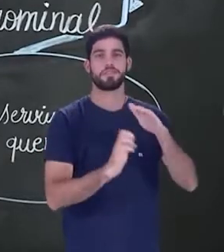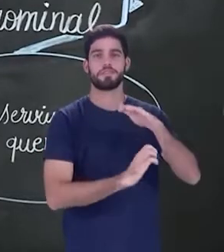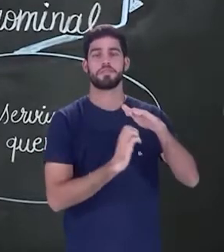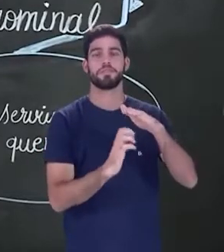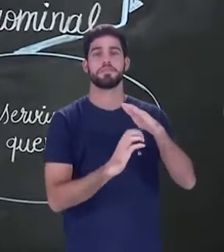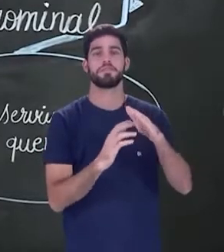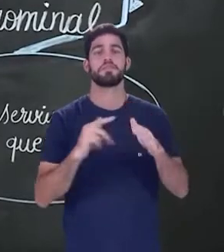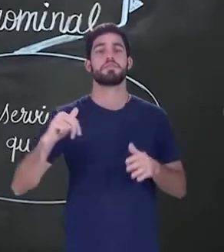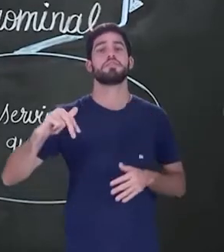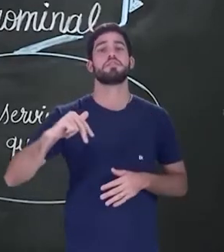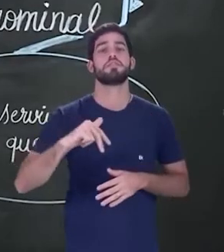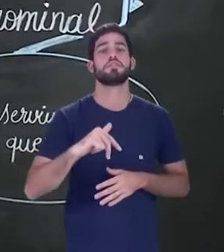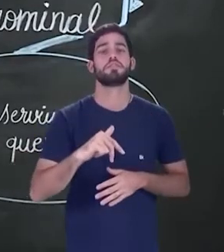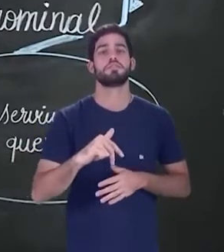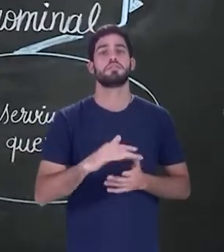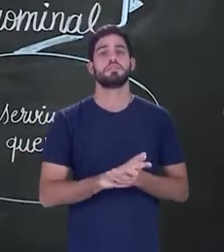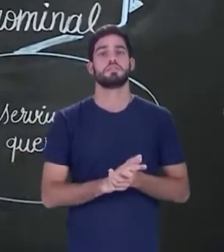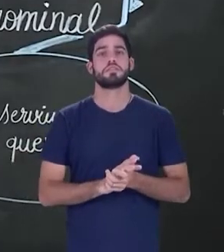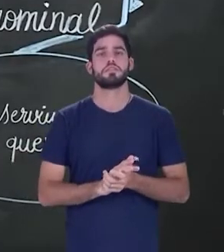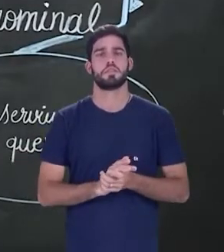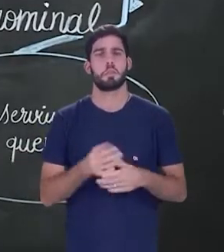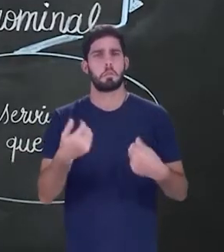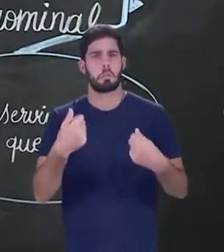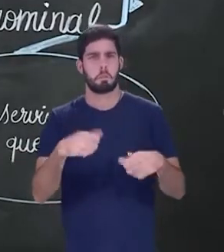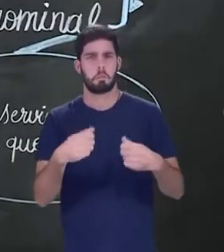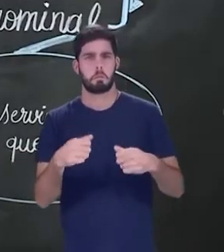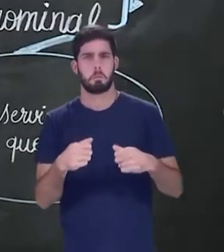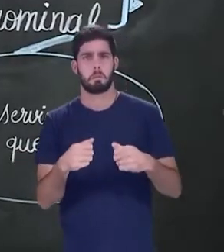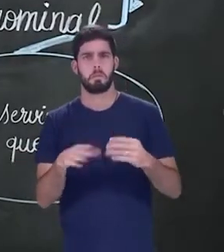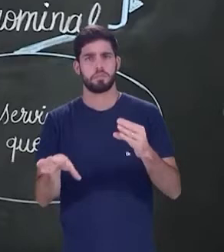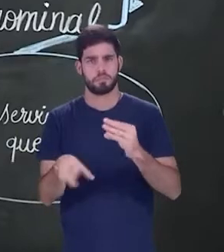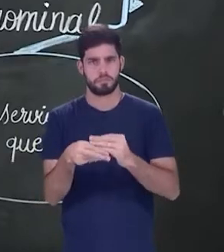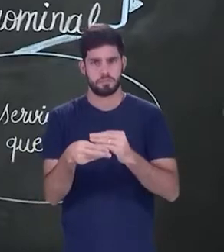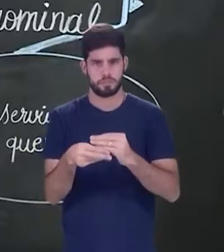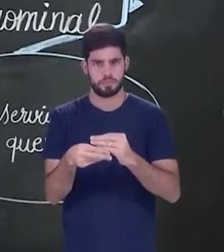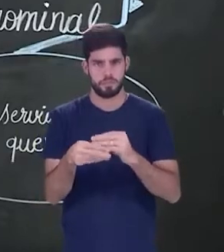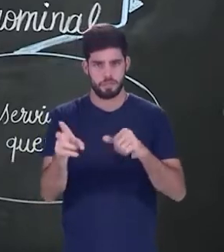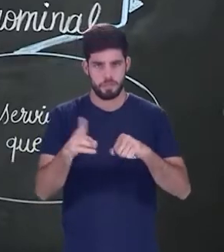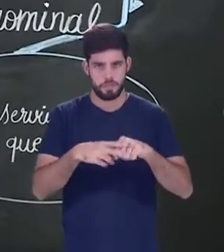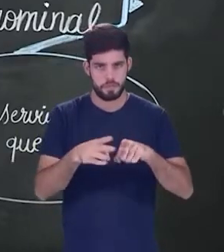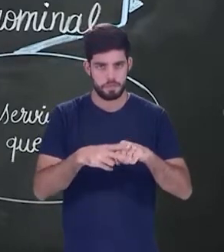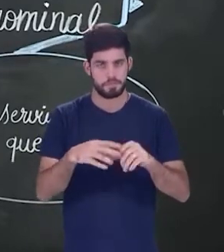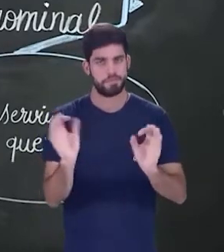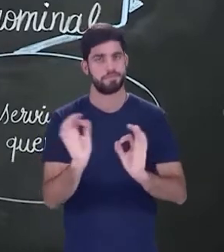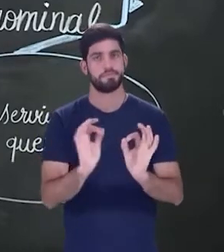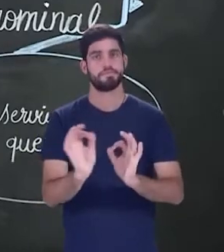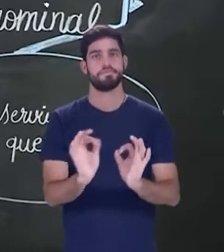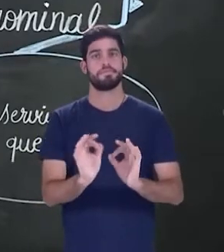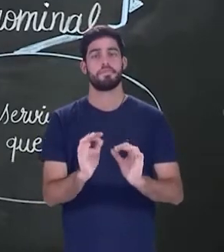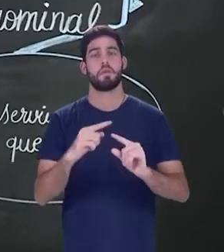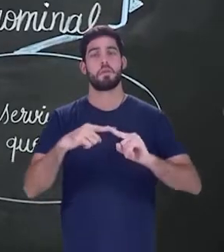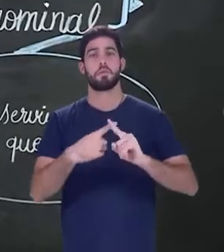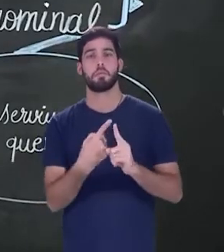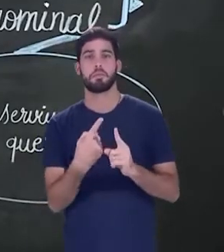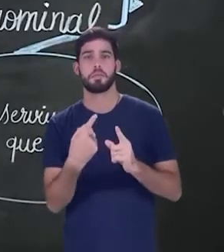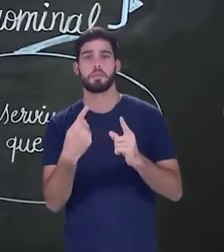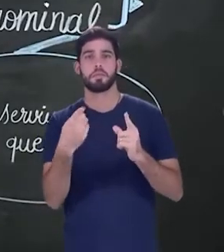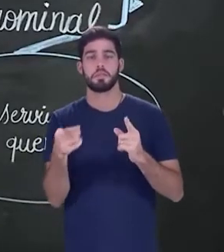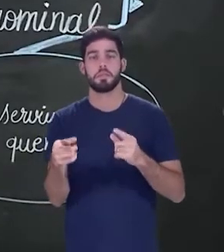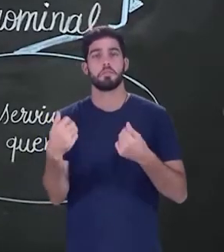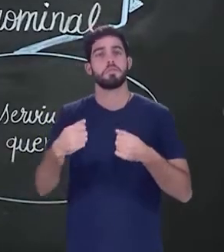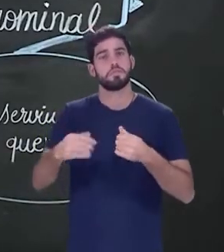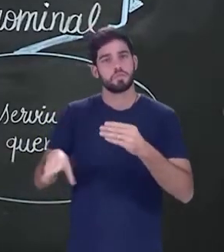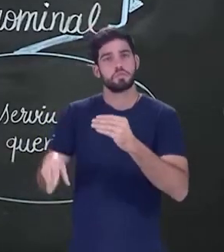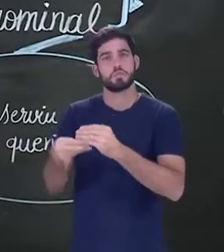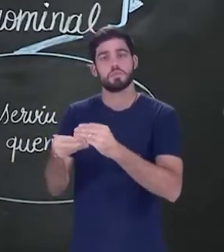verbo caminhar, naturalmente, não necessitaria de um complemento verbal, mas ele ganha aqui um complemento circunstancial